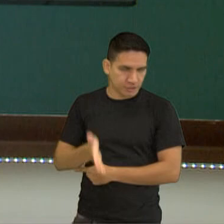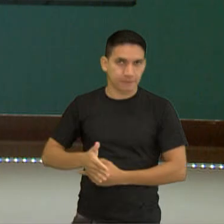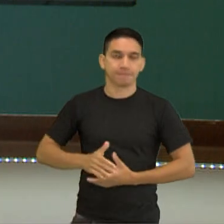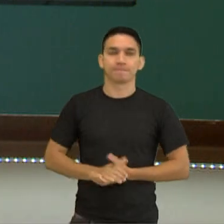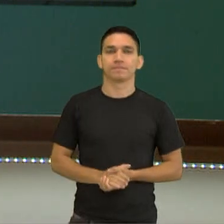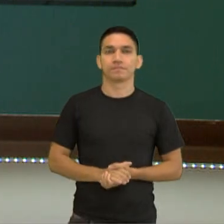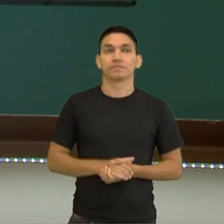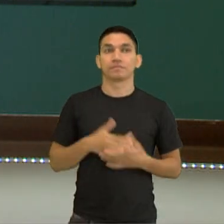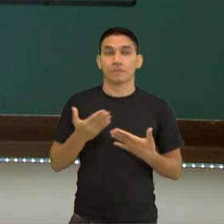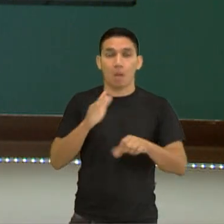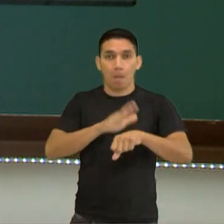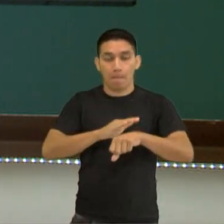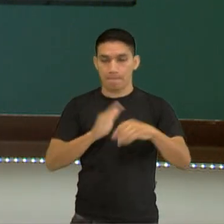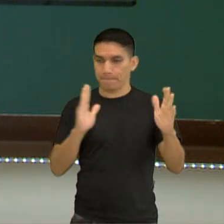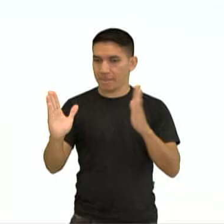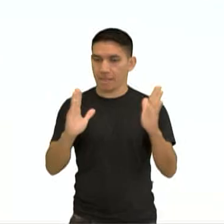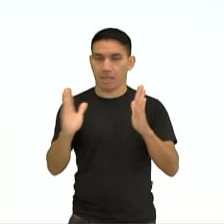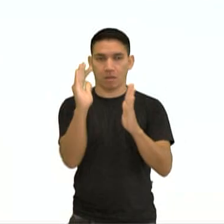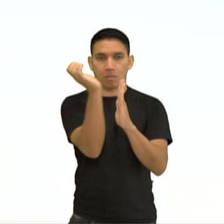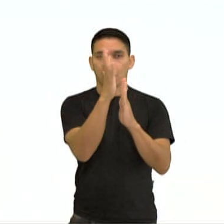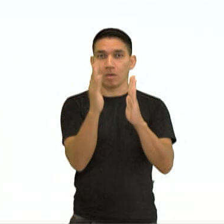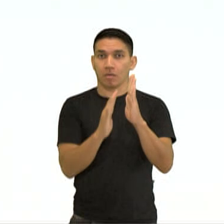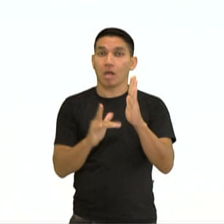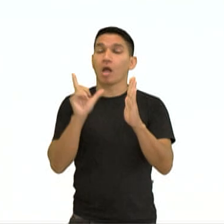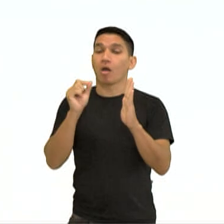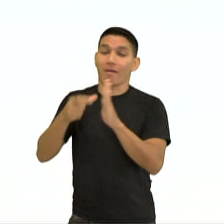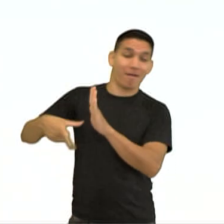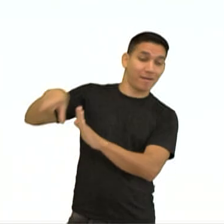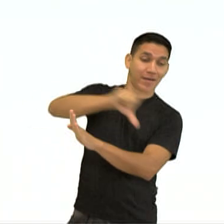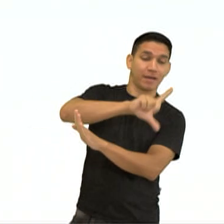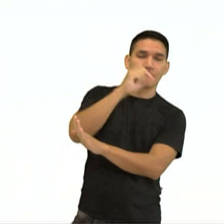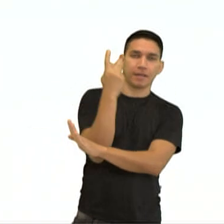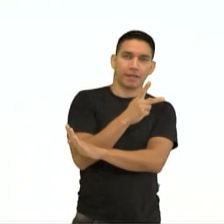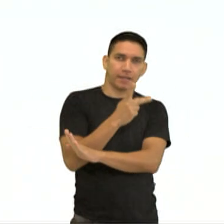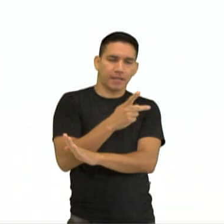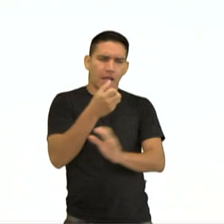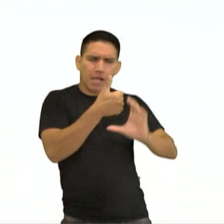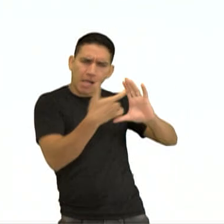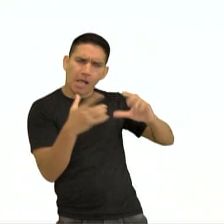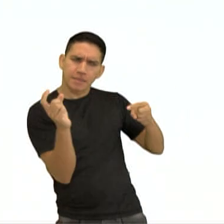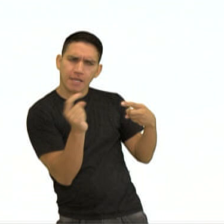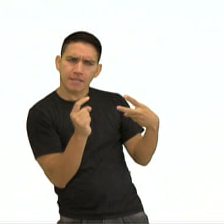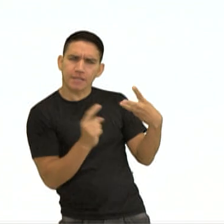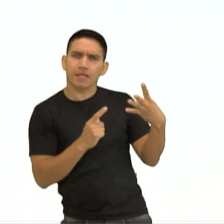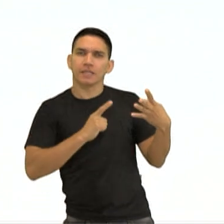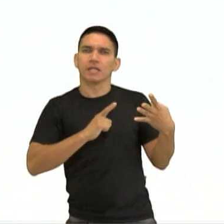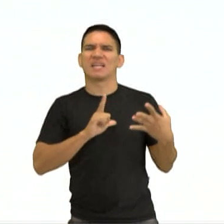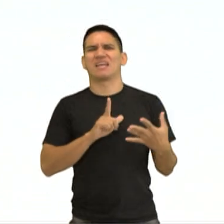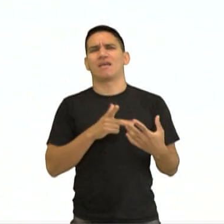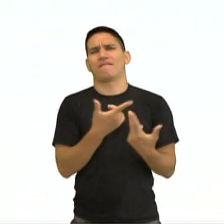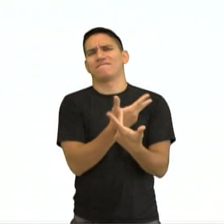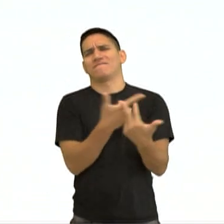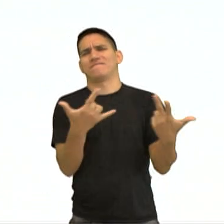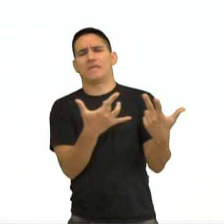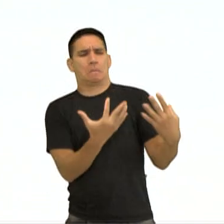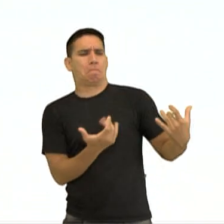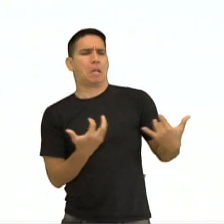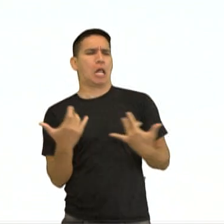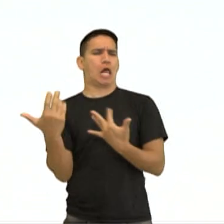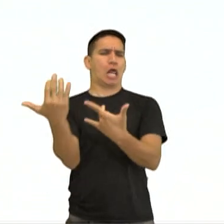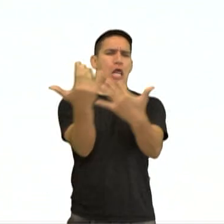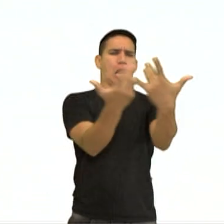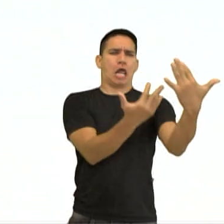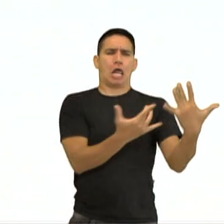lá. No período barroco, antes do período barroco, era caracterizado pelo excesso de